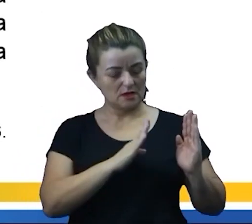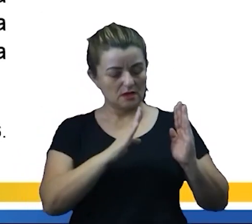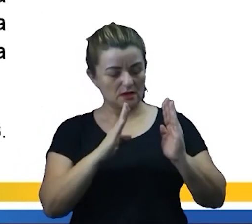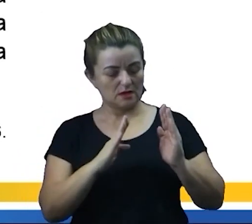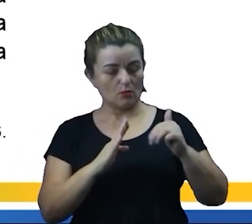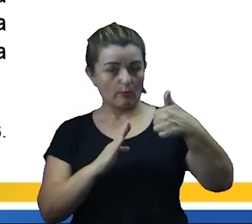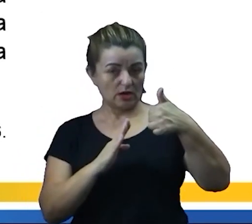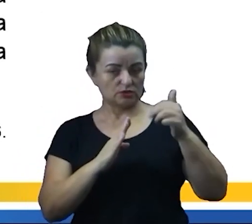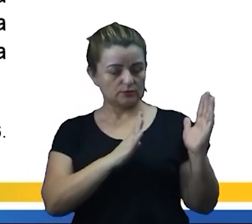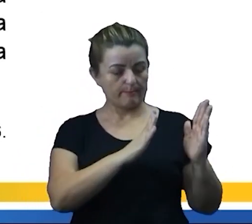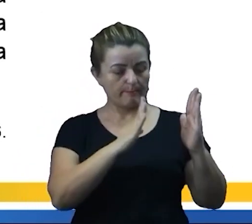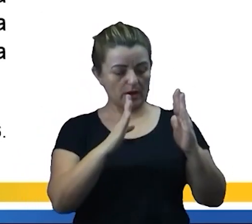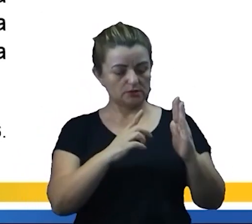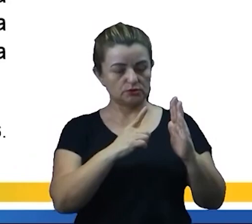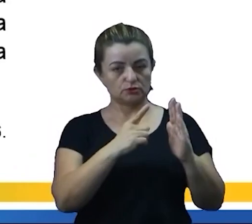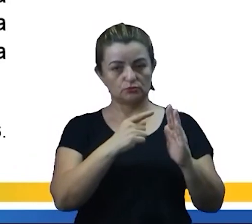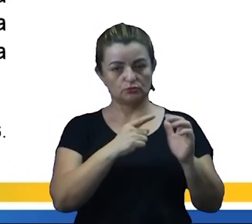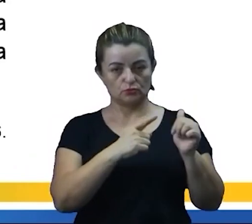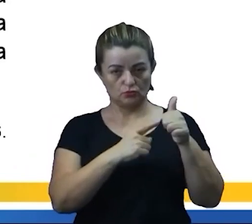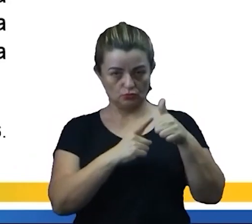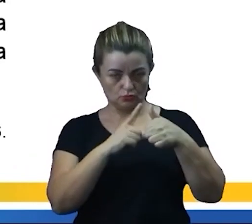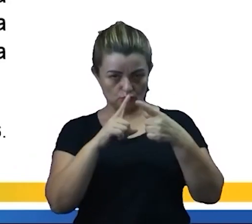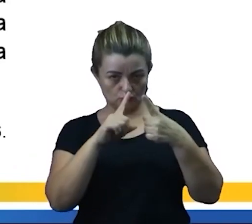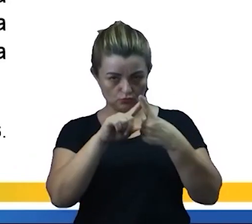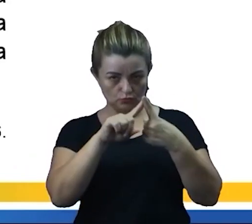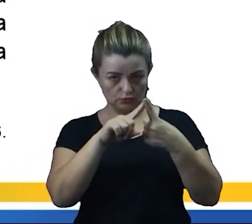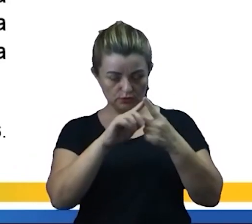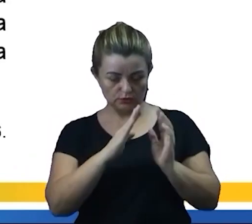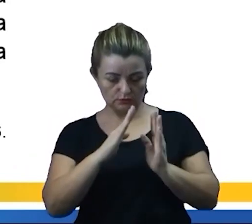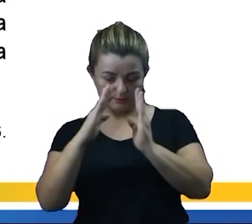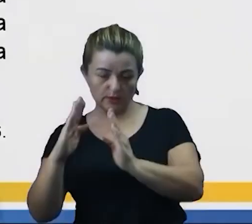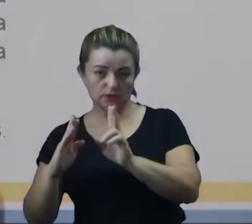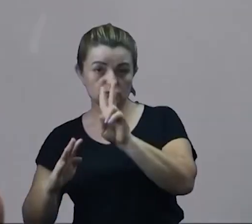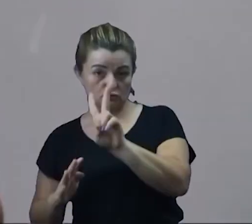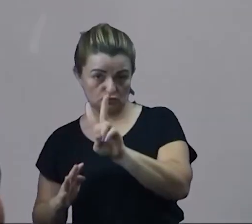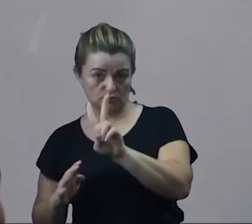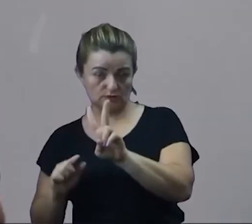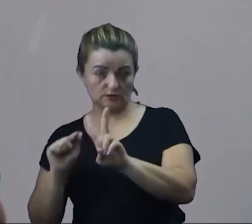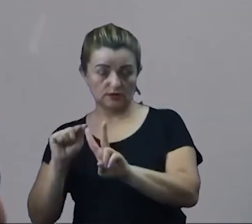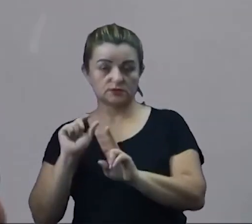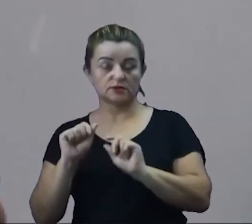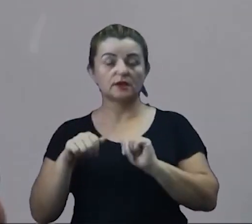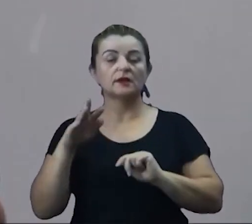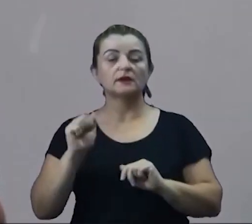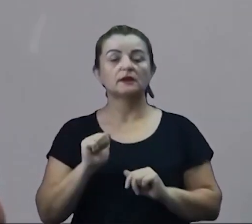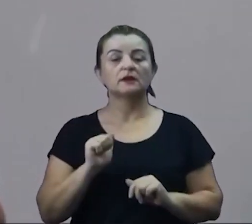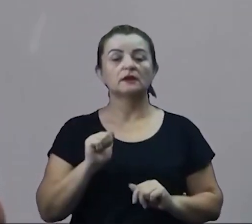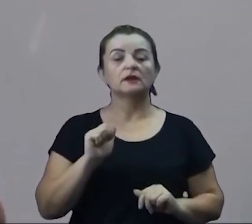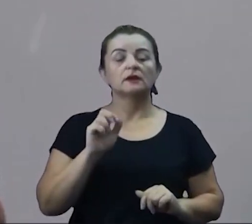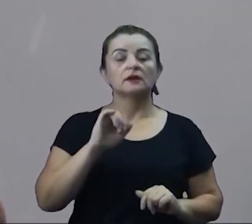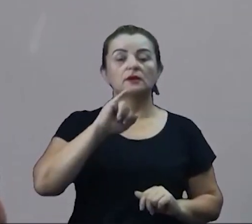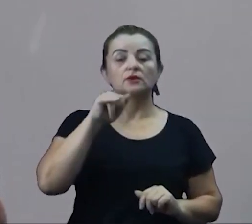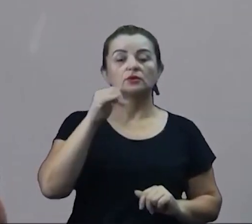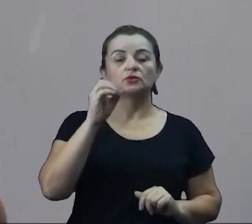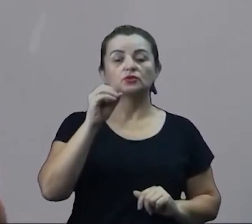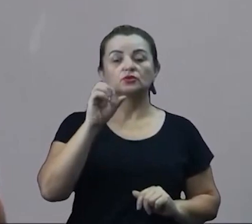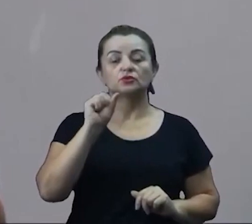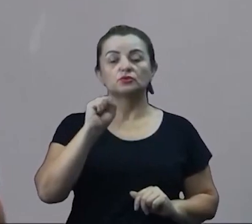segunda parte, tá? Desse texto, e esse texto é do José de Alencar. E ele pertence a qual escola literária mesmo, gente?